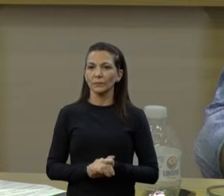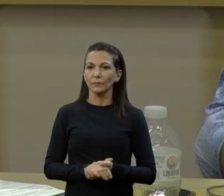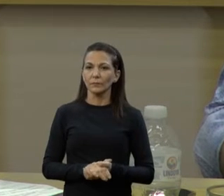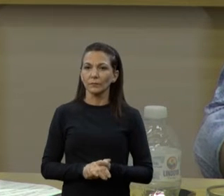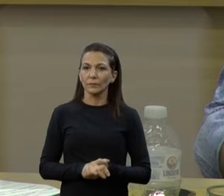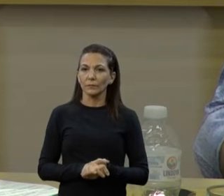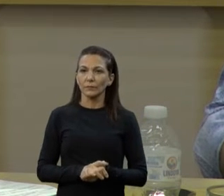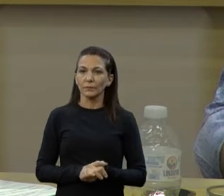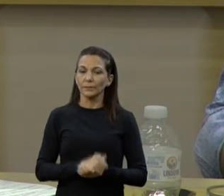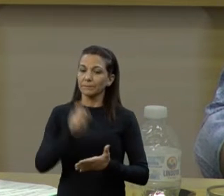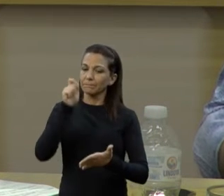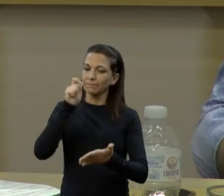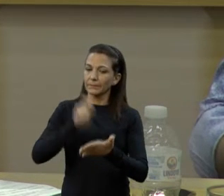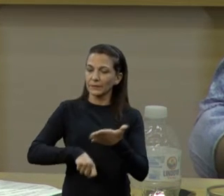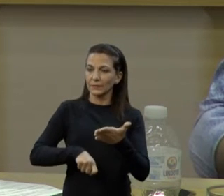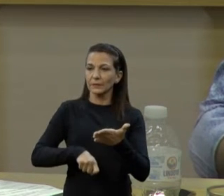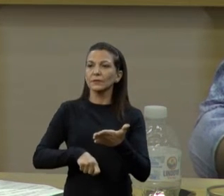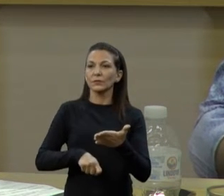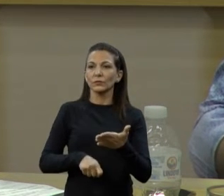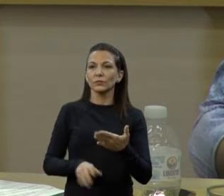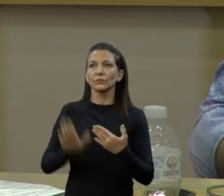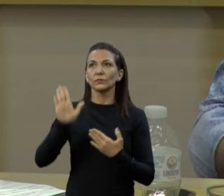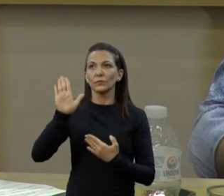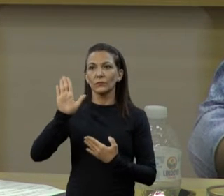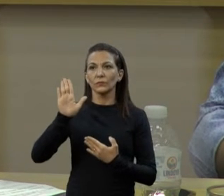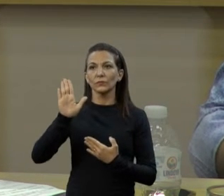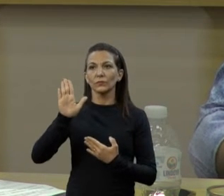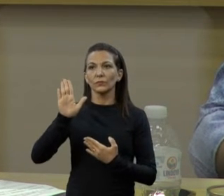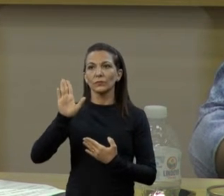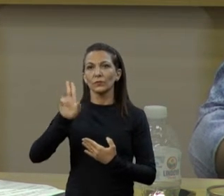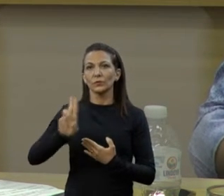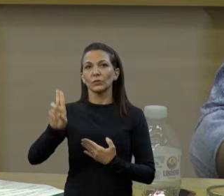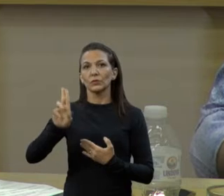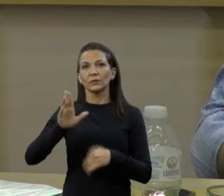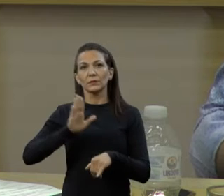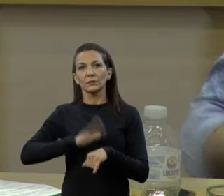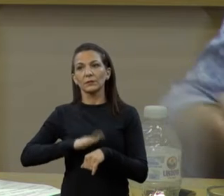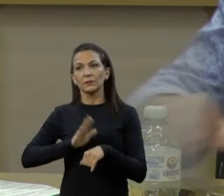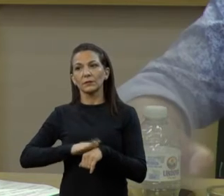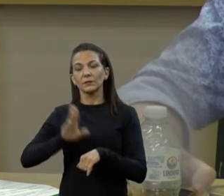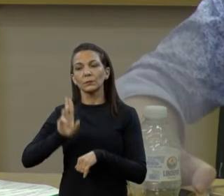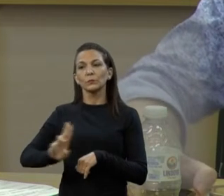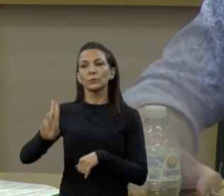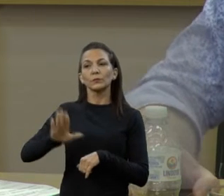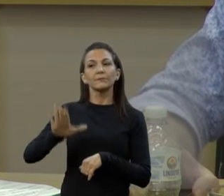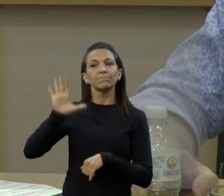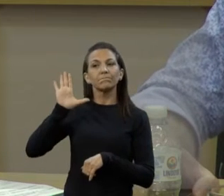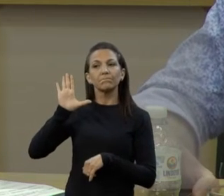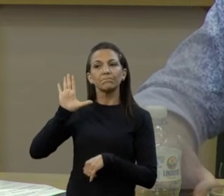a inscrição Governador vai usar declaração de voto